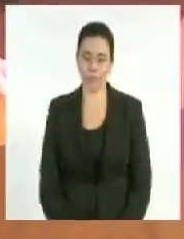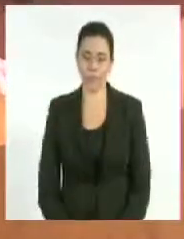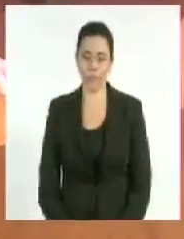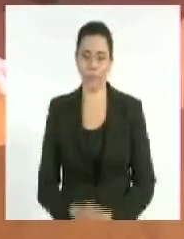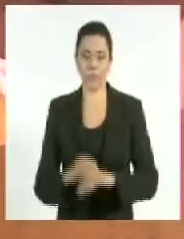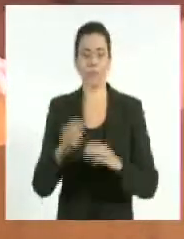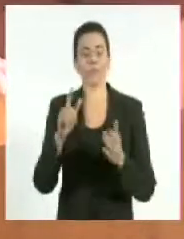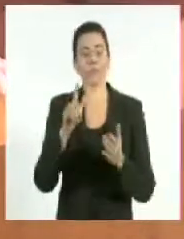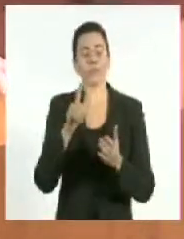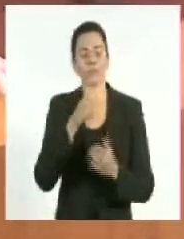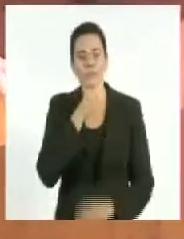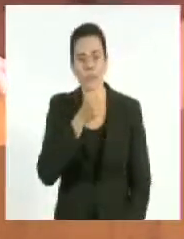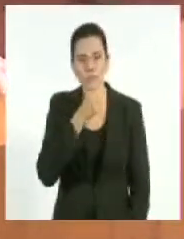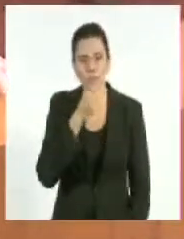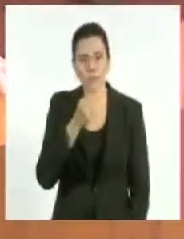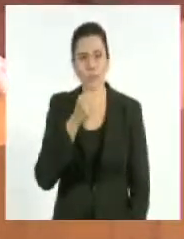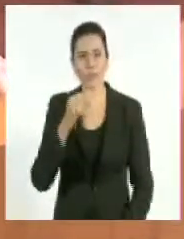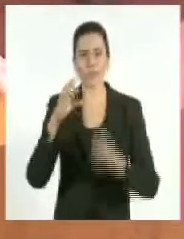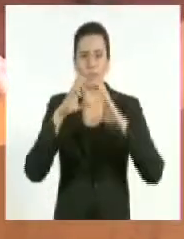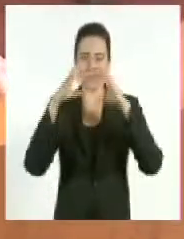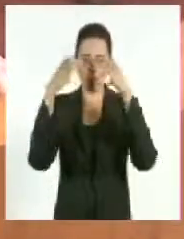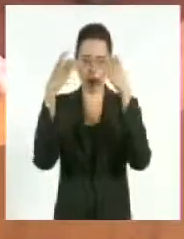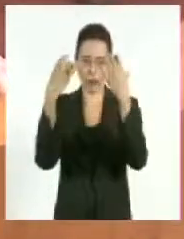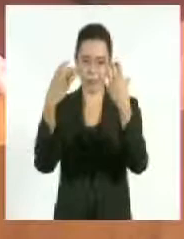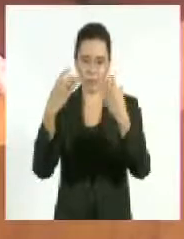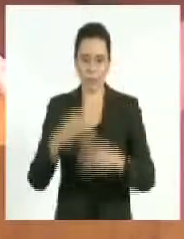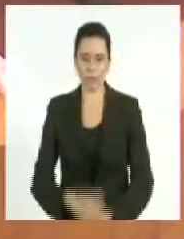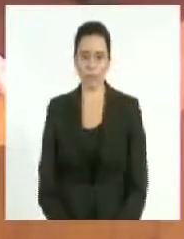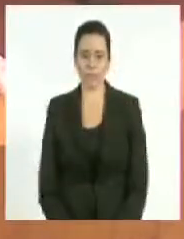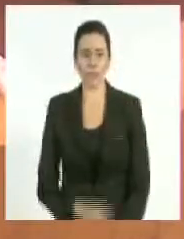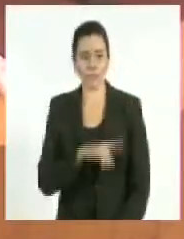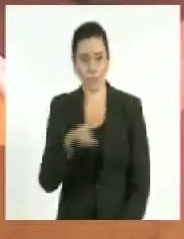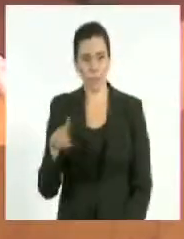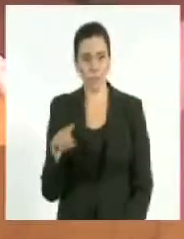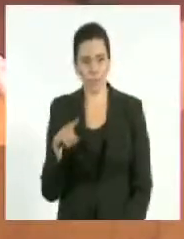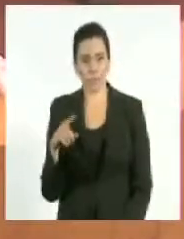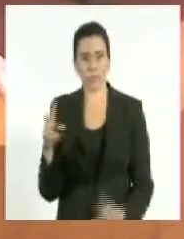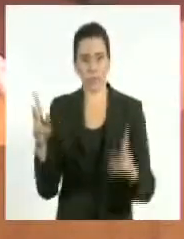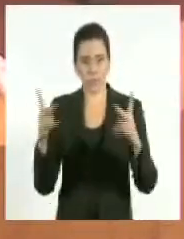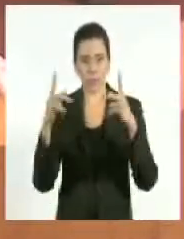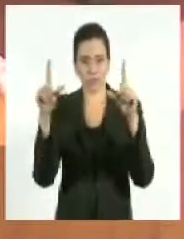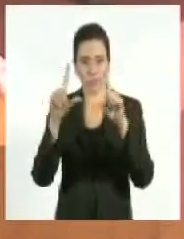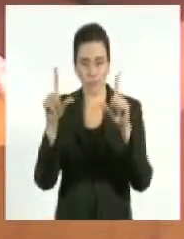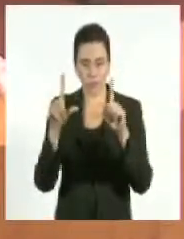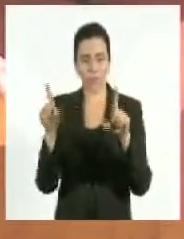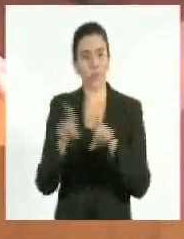galeria, aqueles que nos assistem pela internet e pela TV Assembleia.